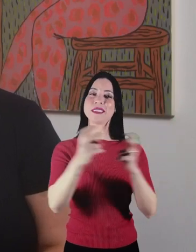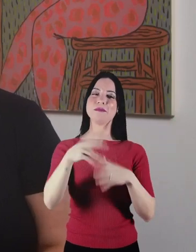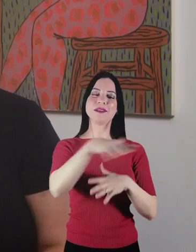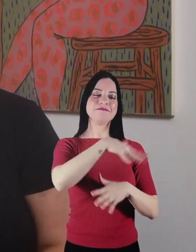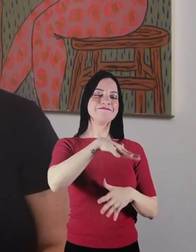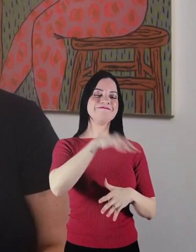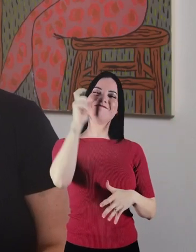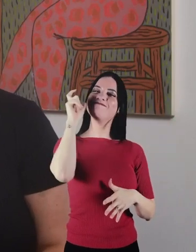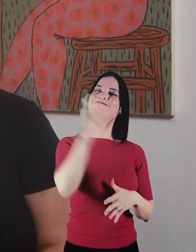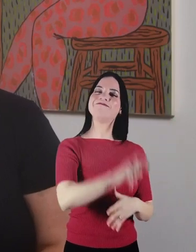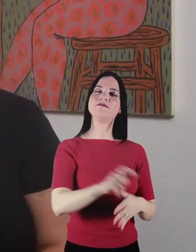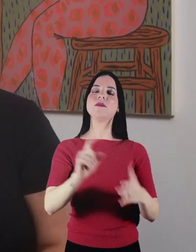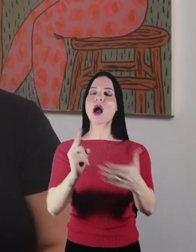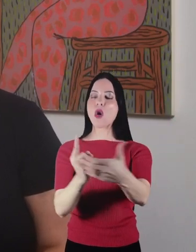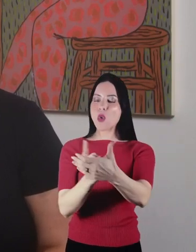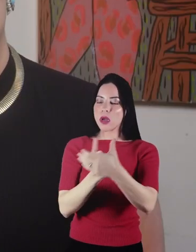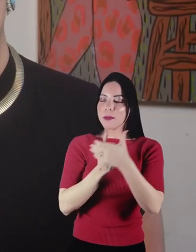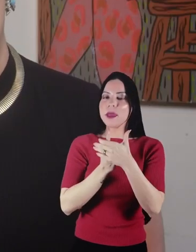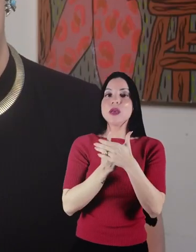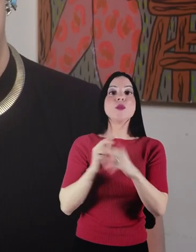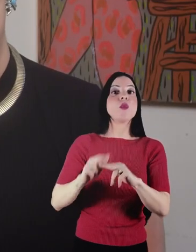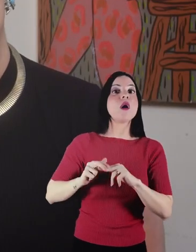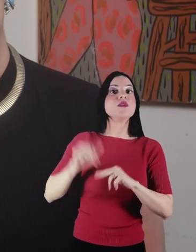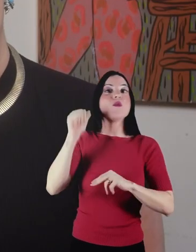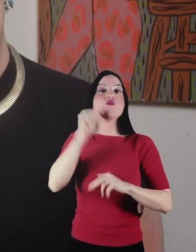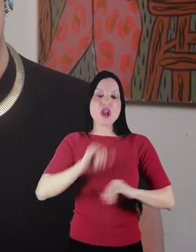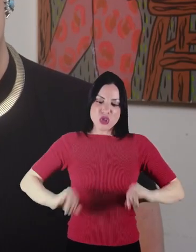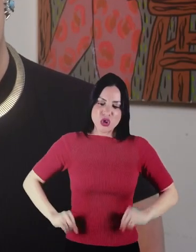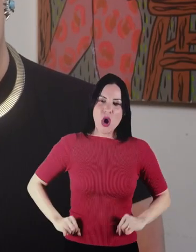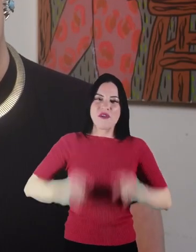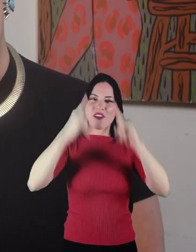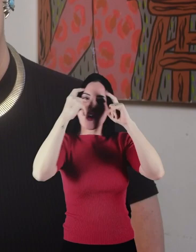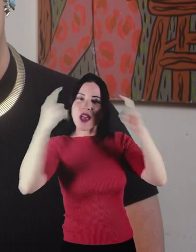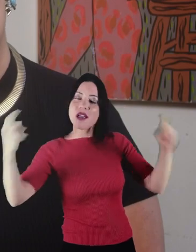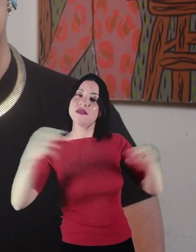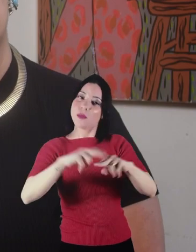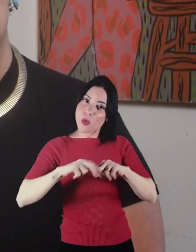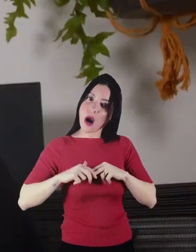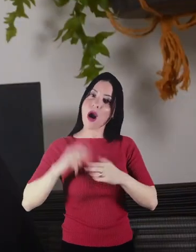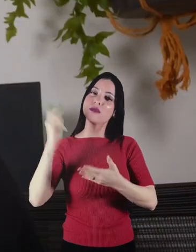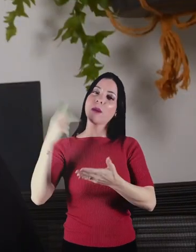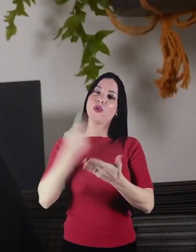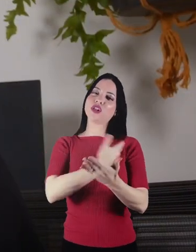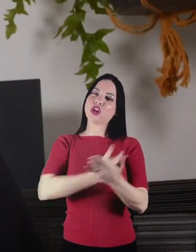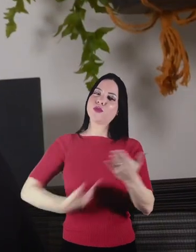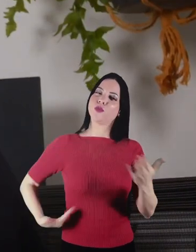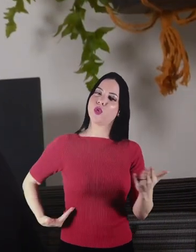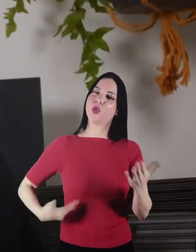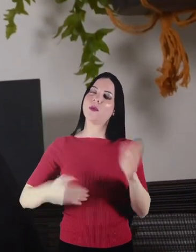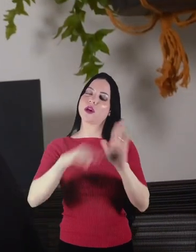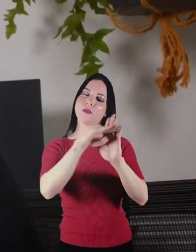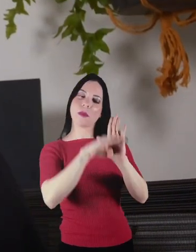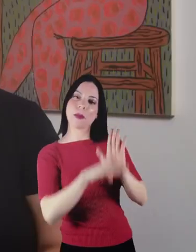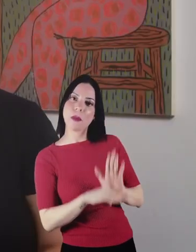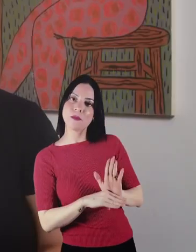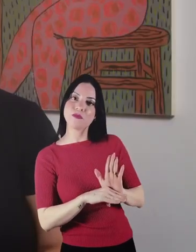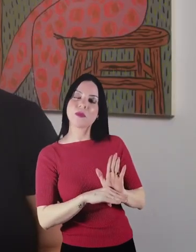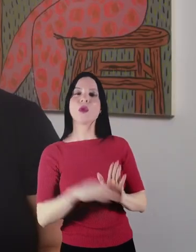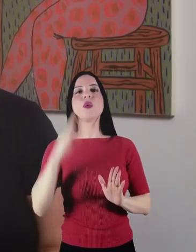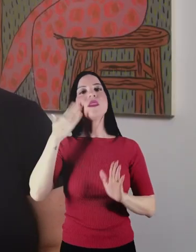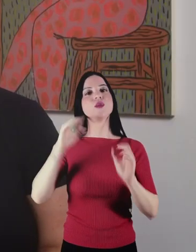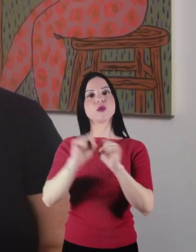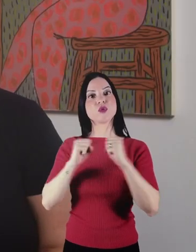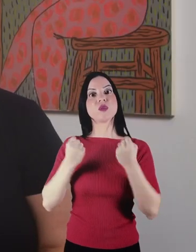acolhimento das mulheres vítimas de violência, de todo um aparato de políticas públicas, um entendimento da sociedade civil